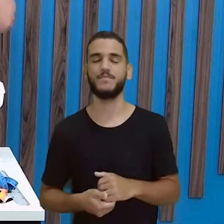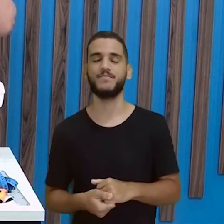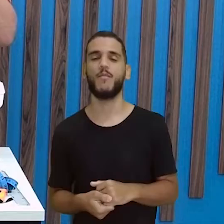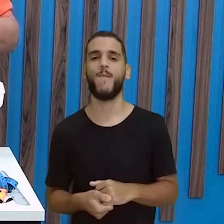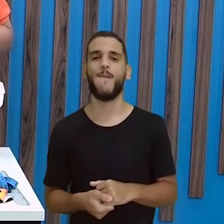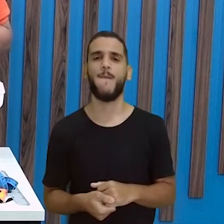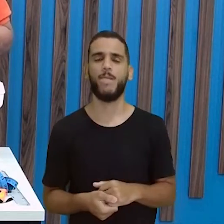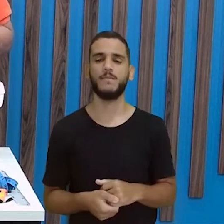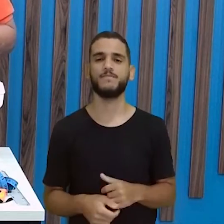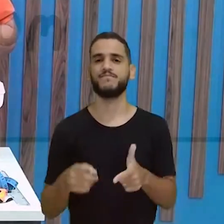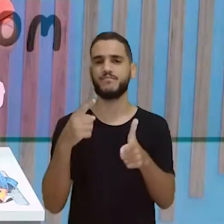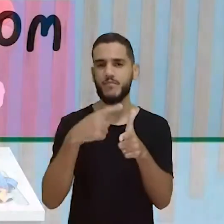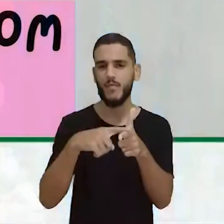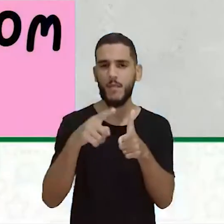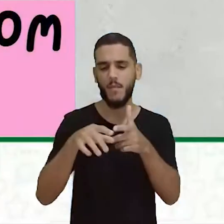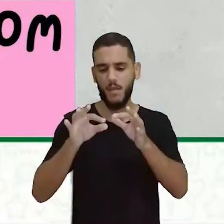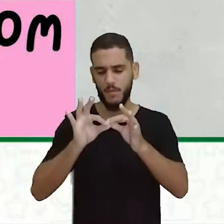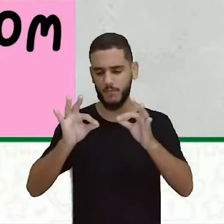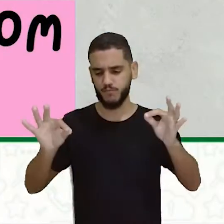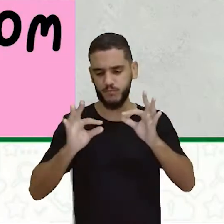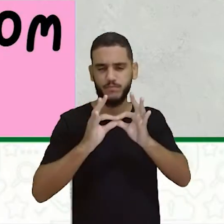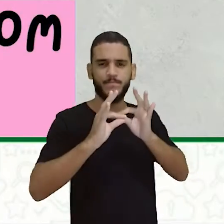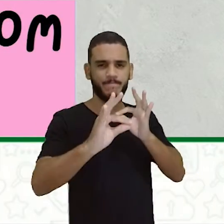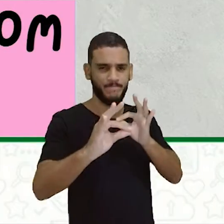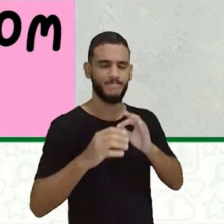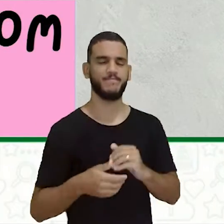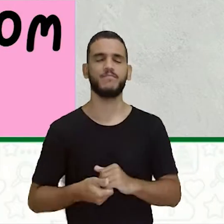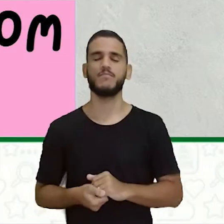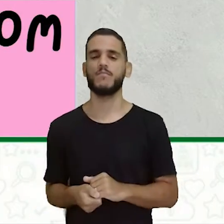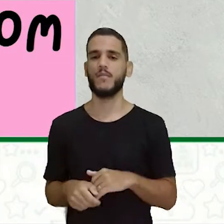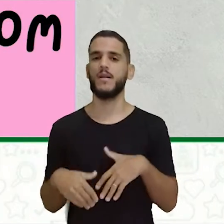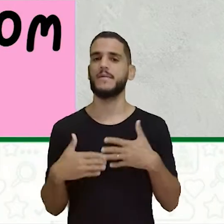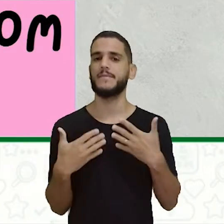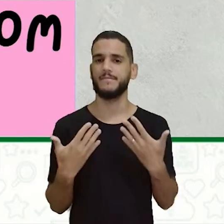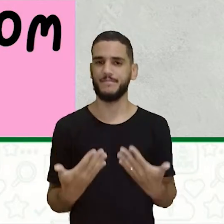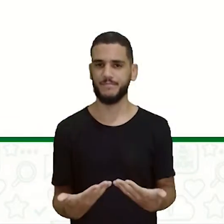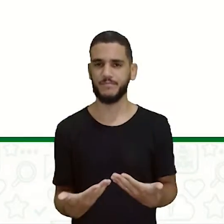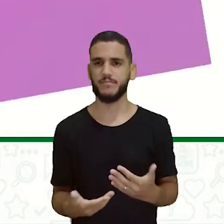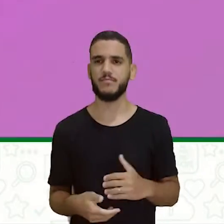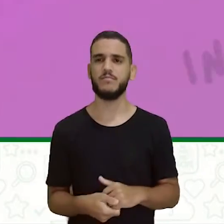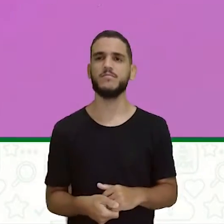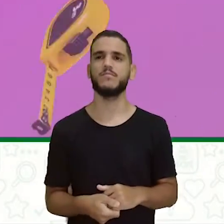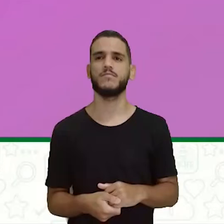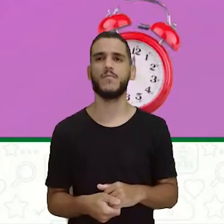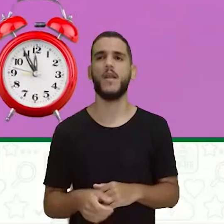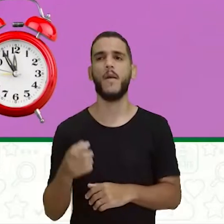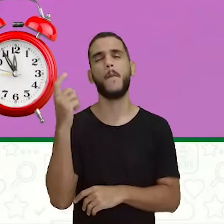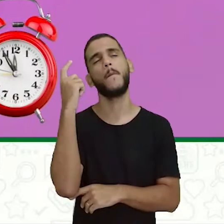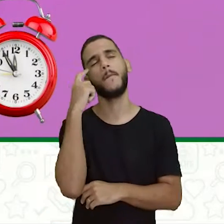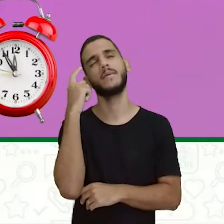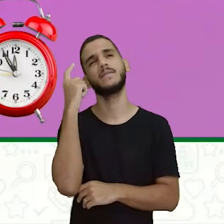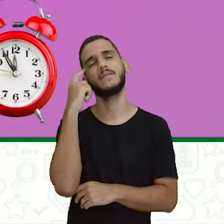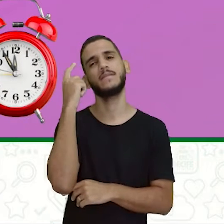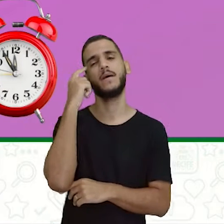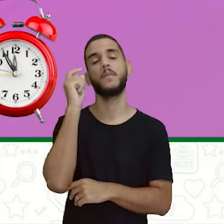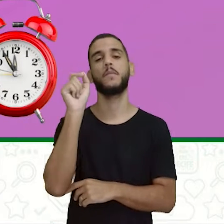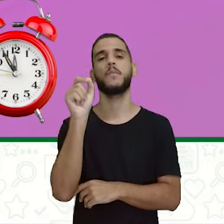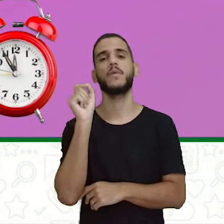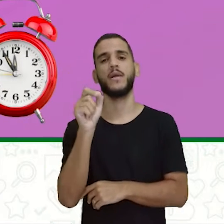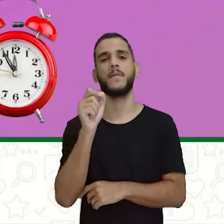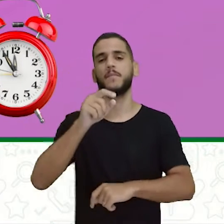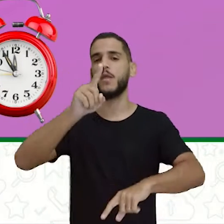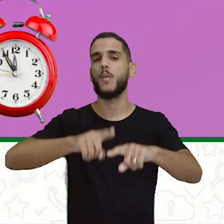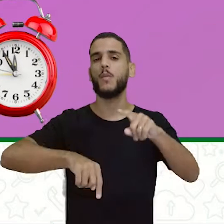só, problemas com grandezas, né? Então, vamos pensar que